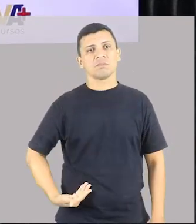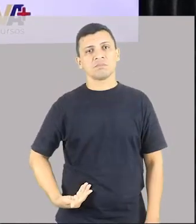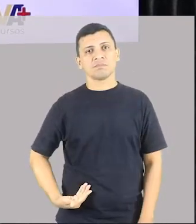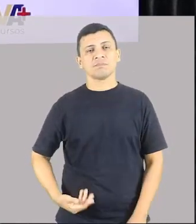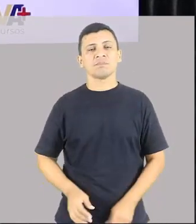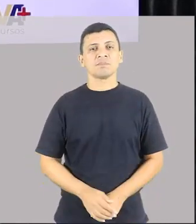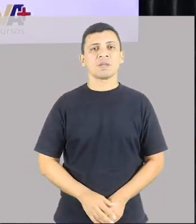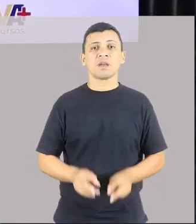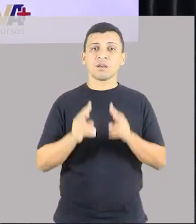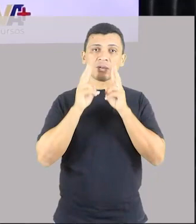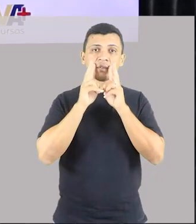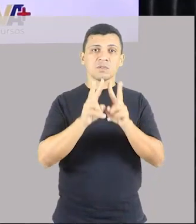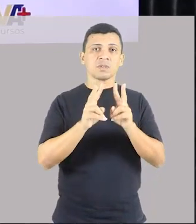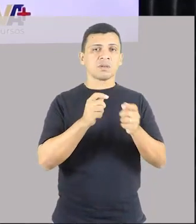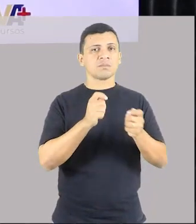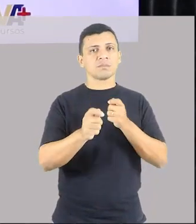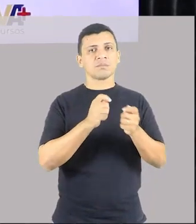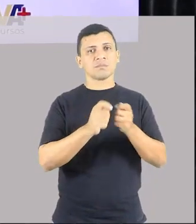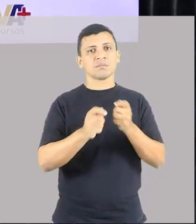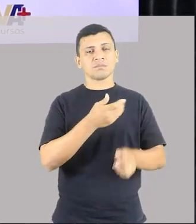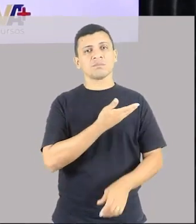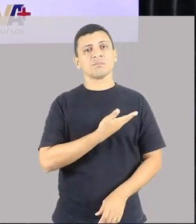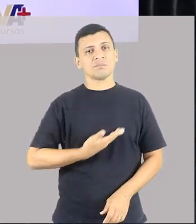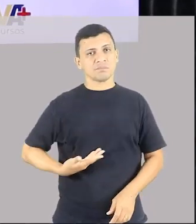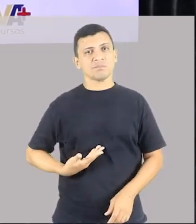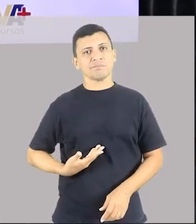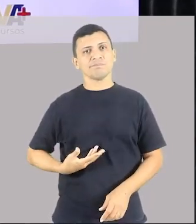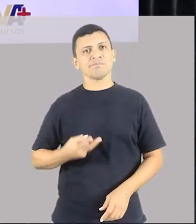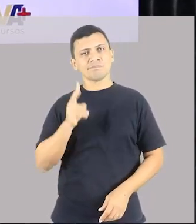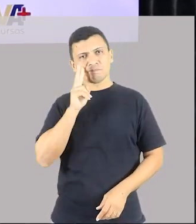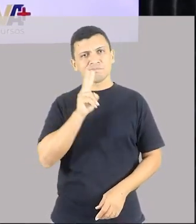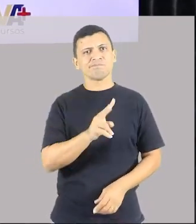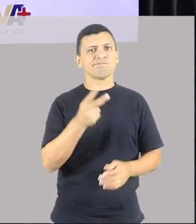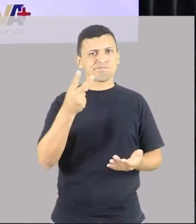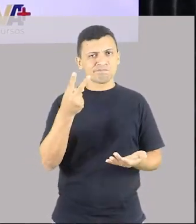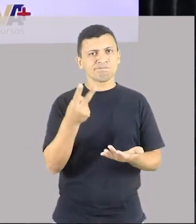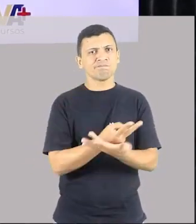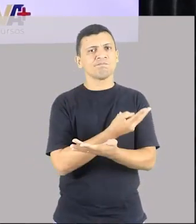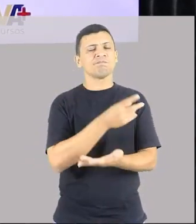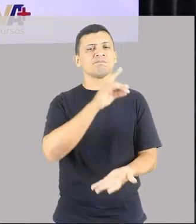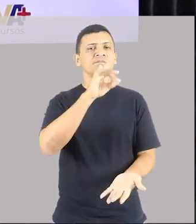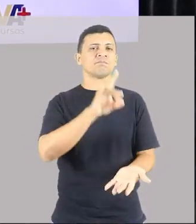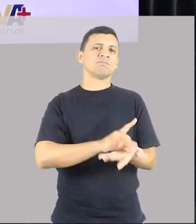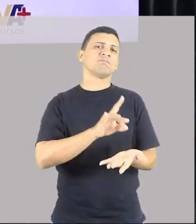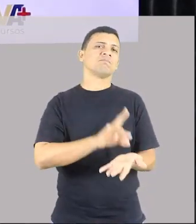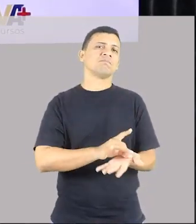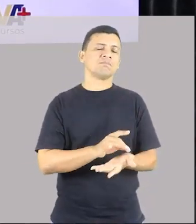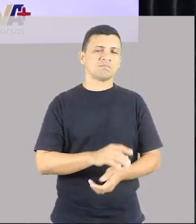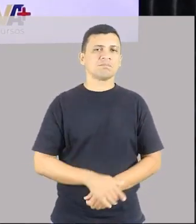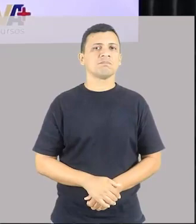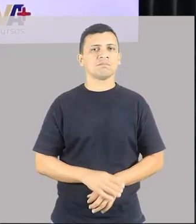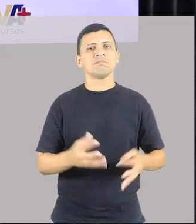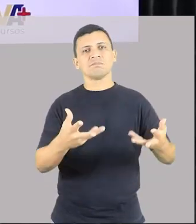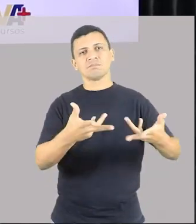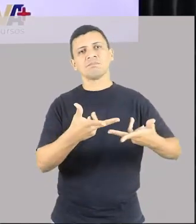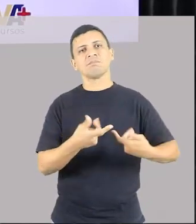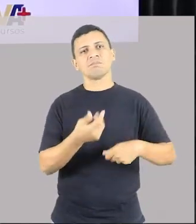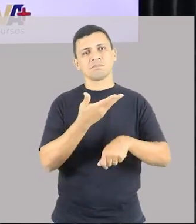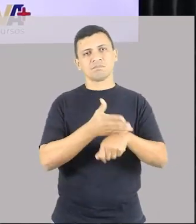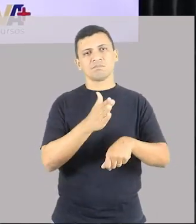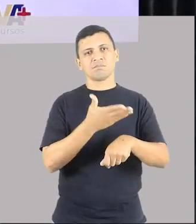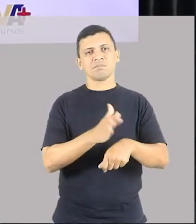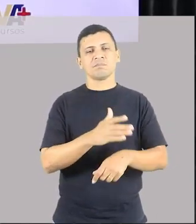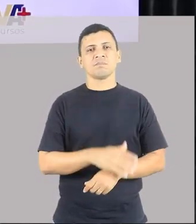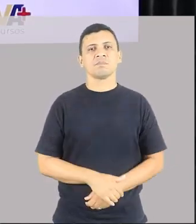vê a administração pública se operacionalizando, se concretizando, se fazendo eficaz na prática.